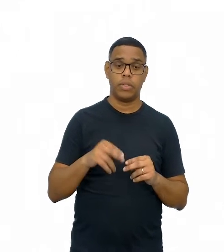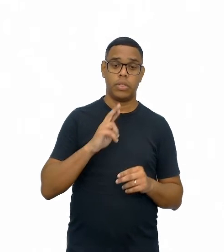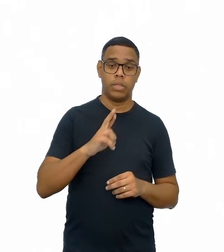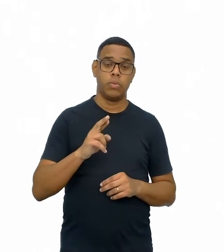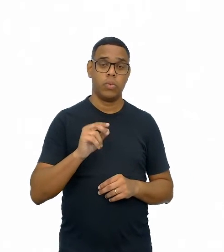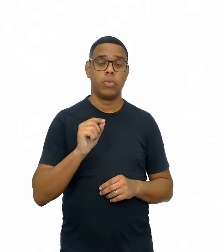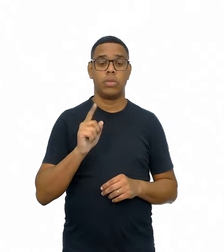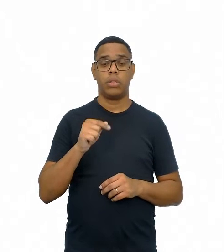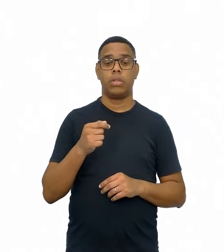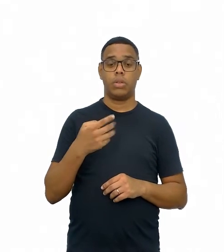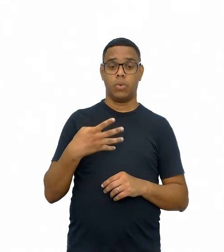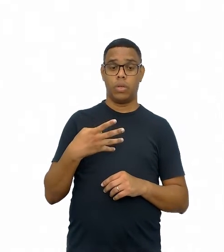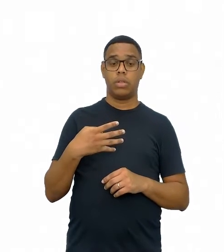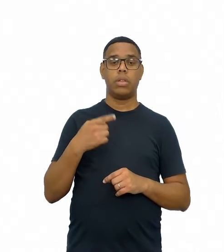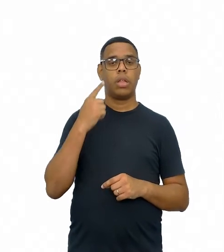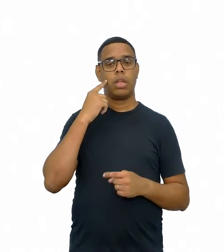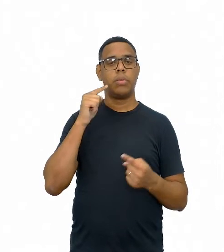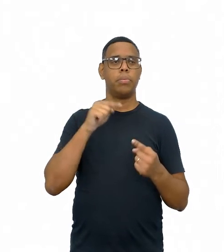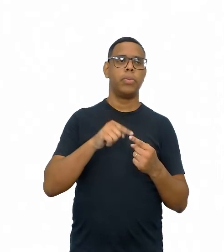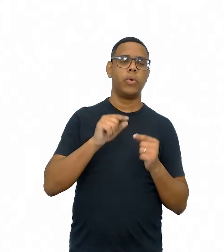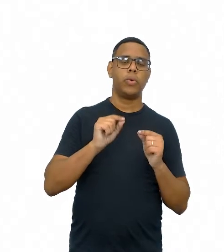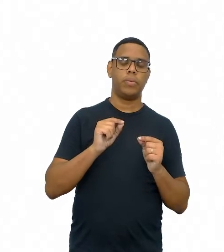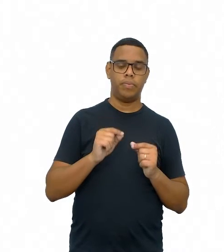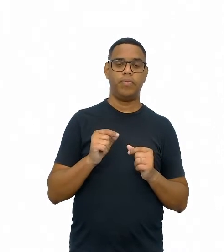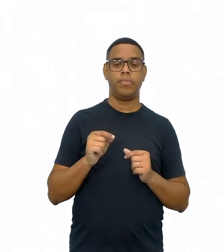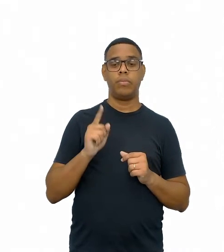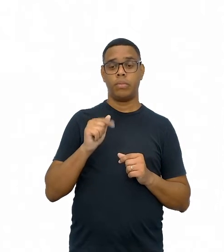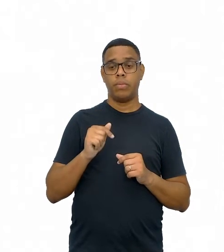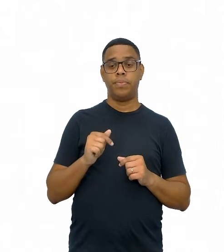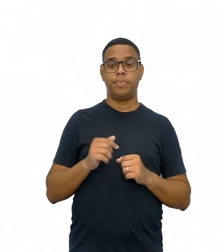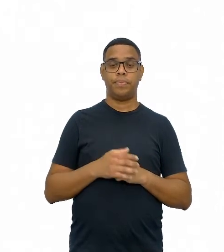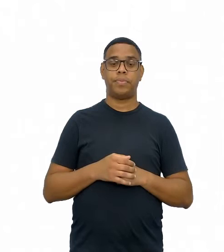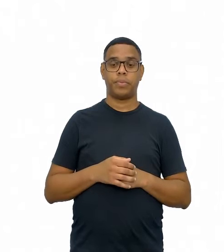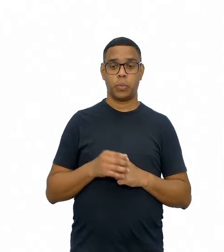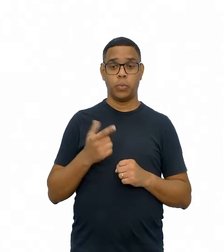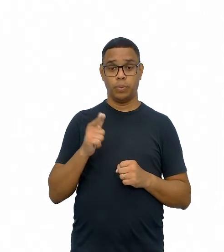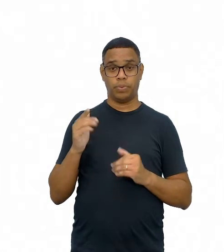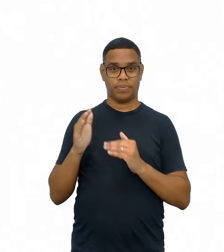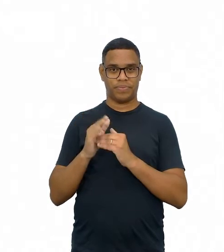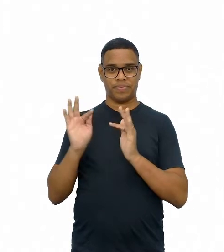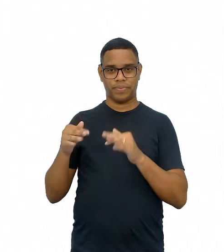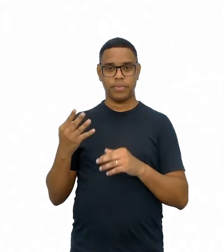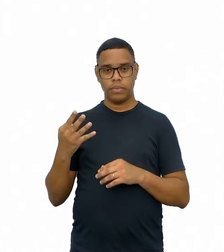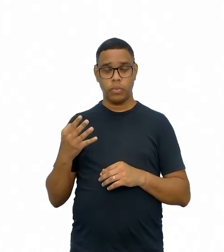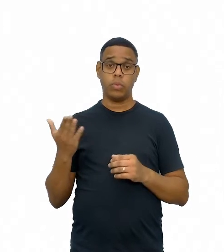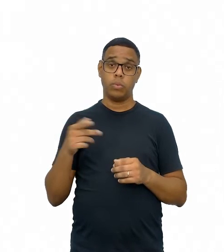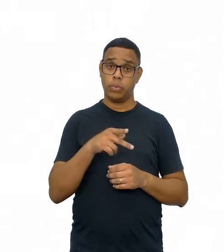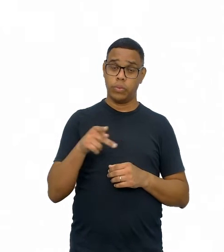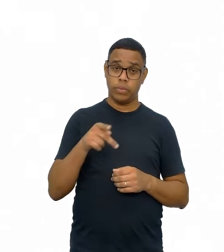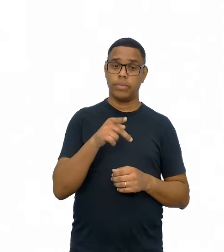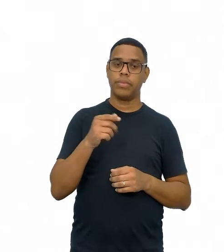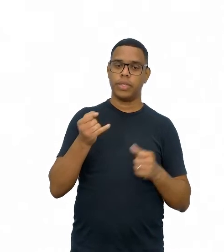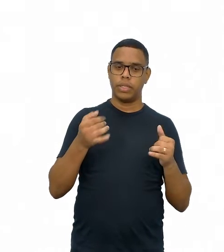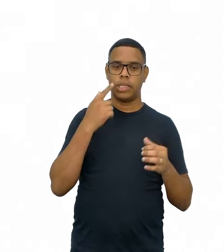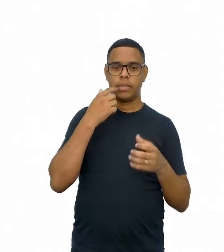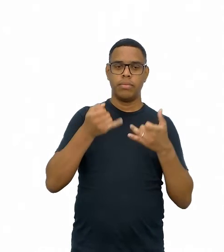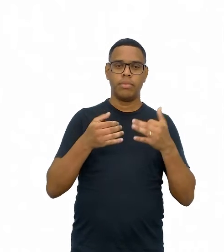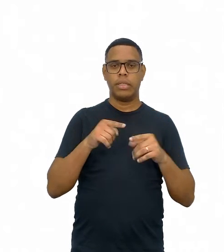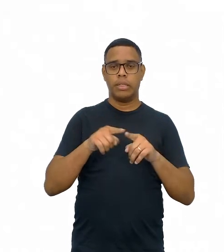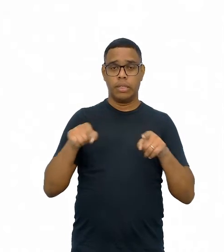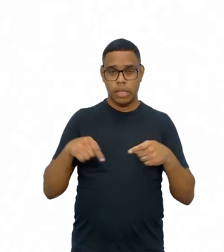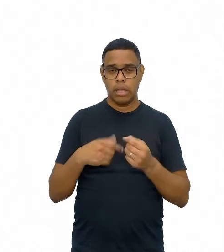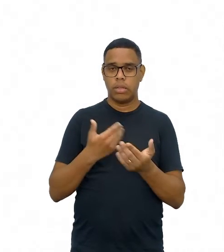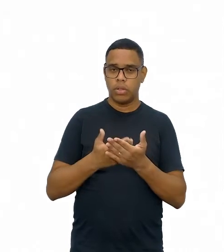aqui esse 4, ele associou esse 4 com esse daqui. Percebe? Então, professor, ao fazer essa retomada em